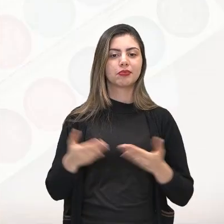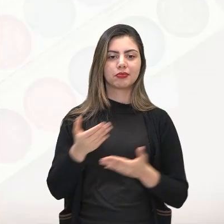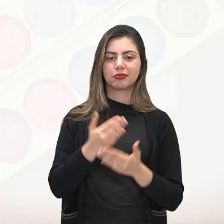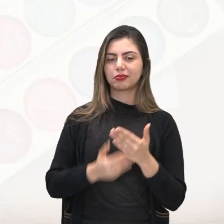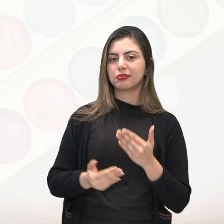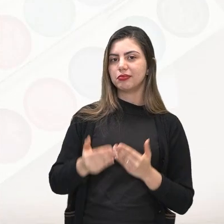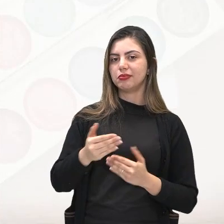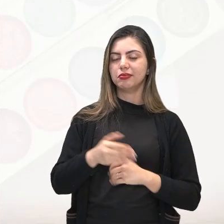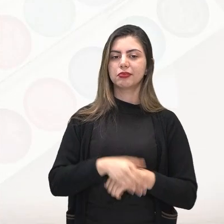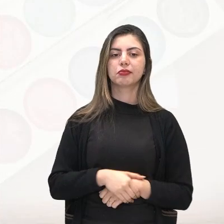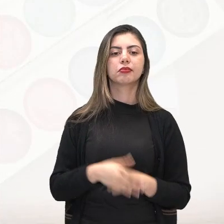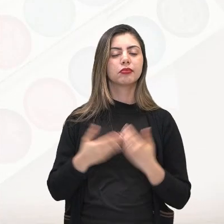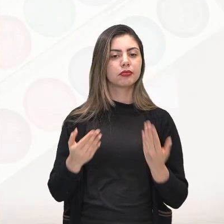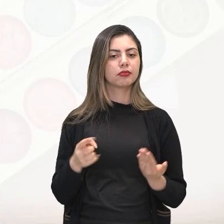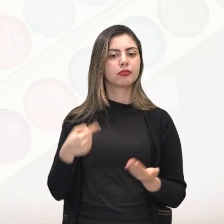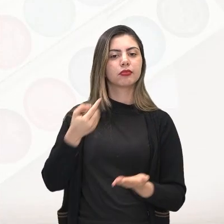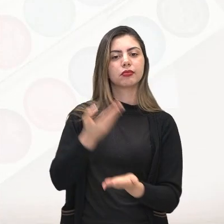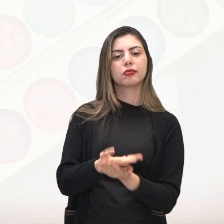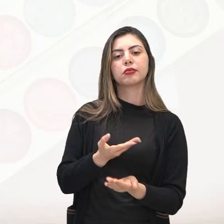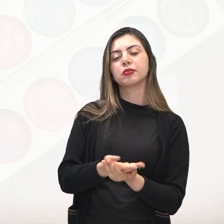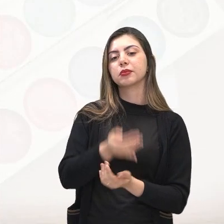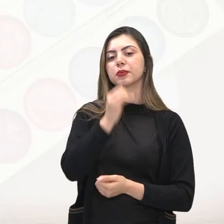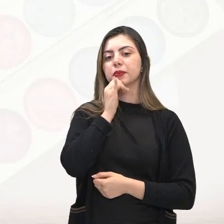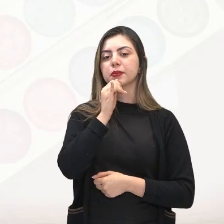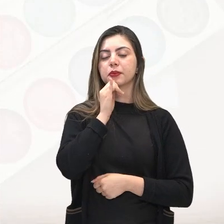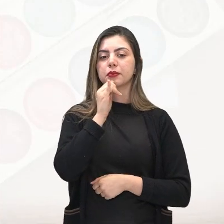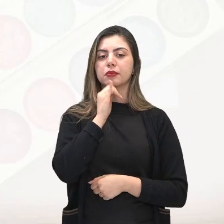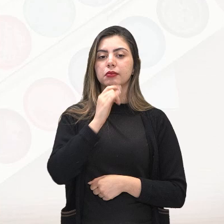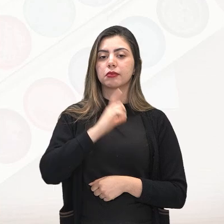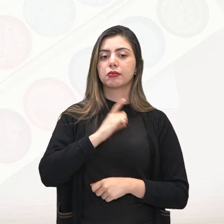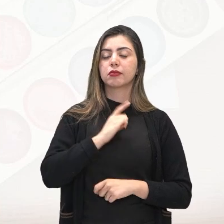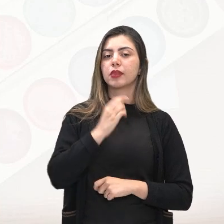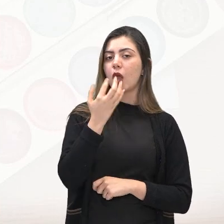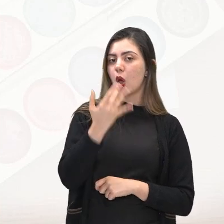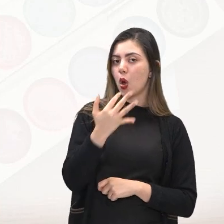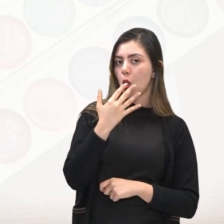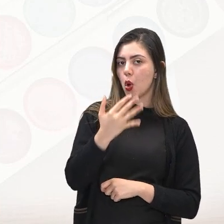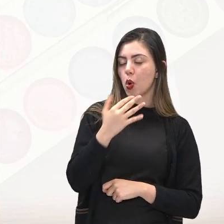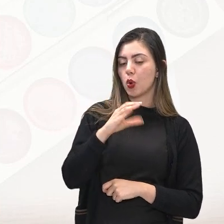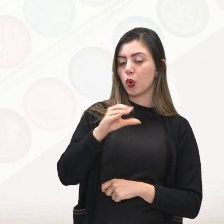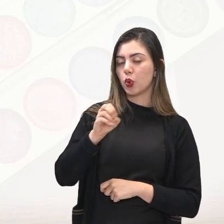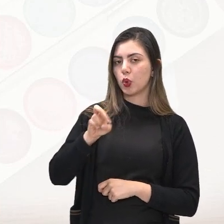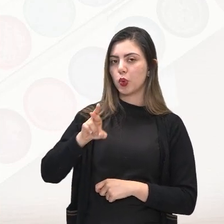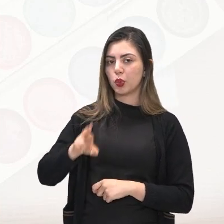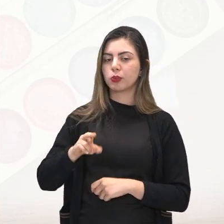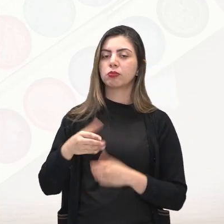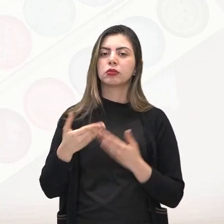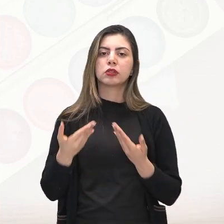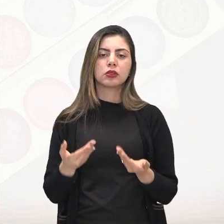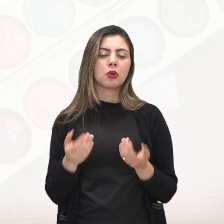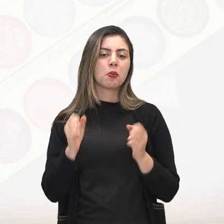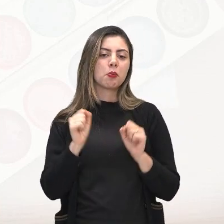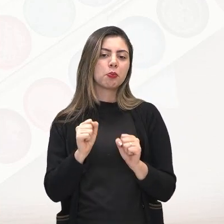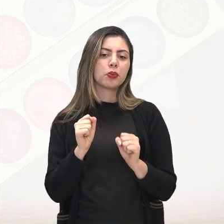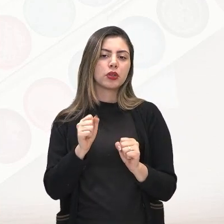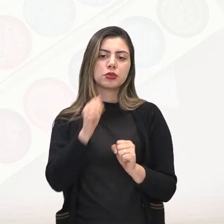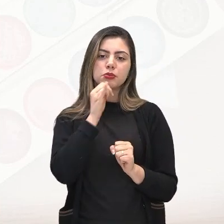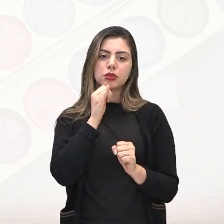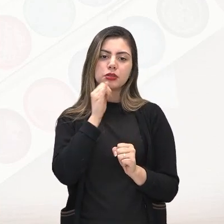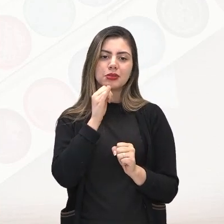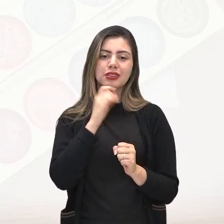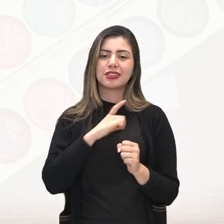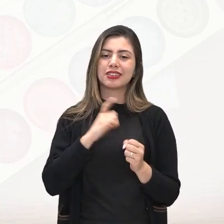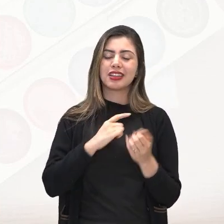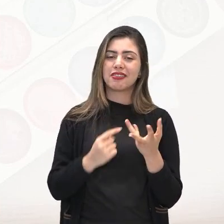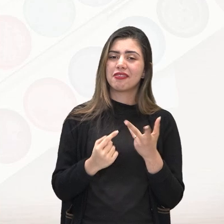continuando. Percebendo aqui quando a gente fala dessa cor, né? As cores podem ser associadas a